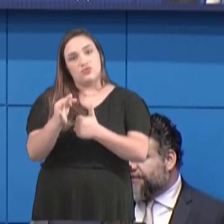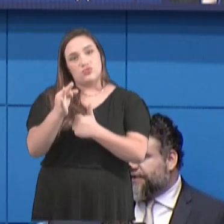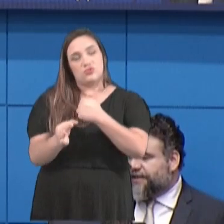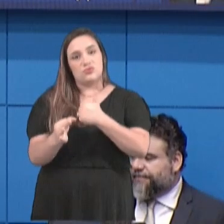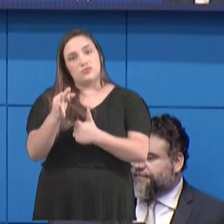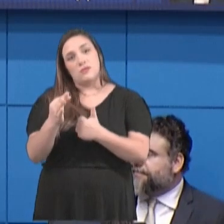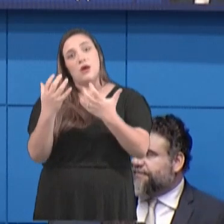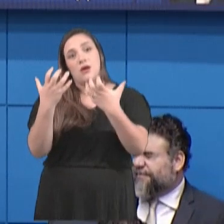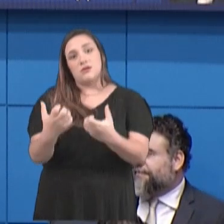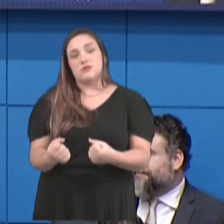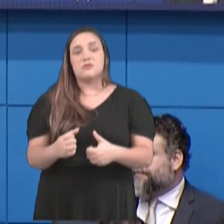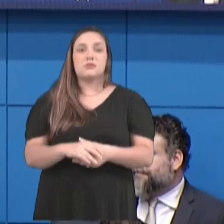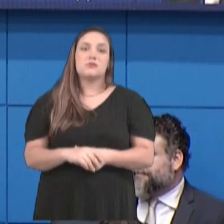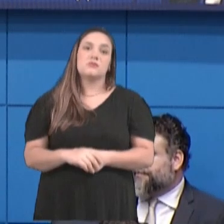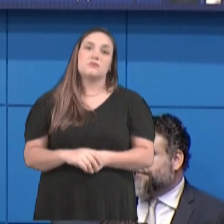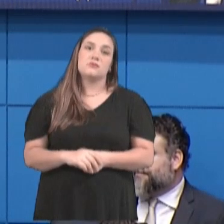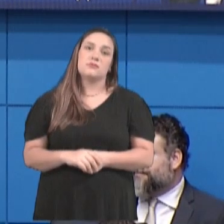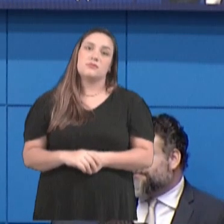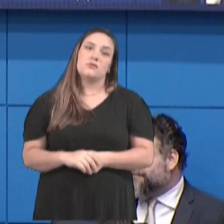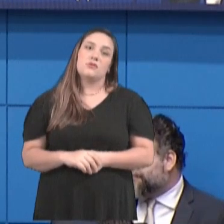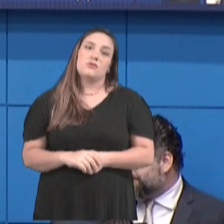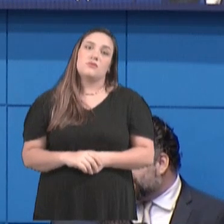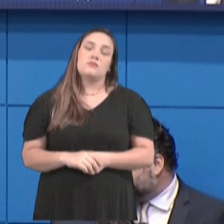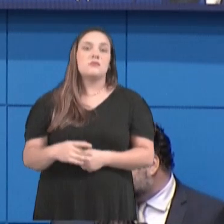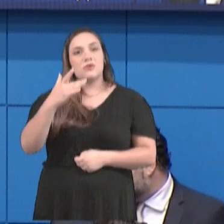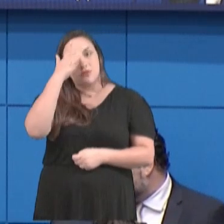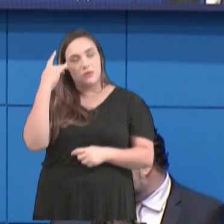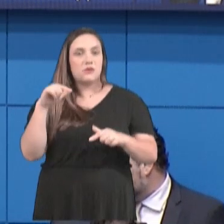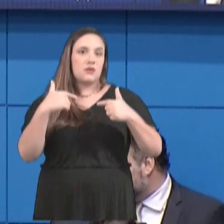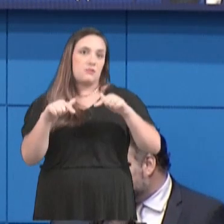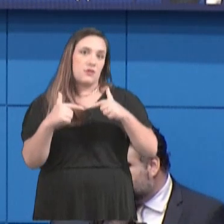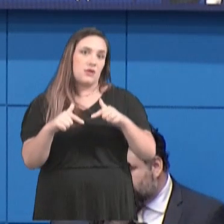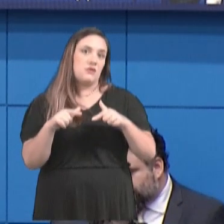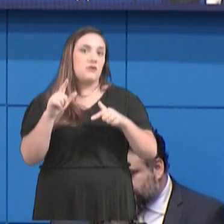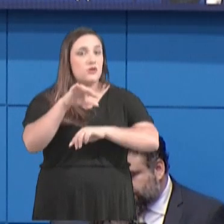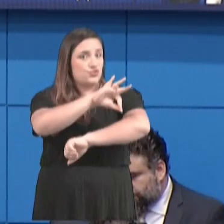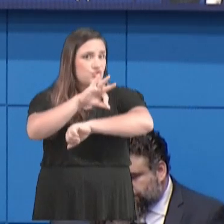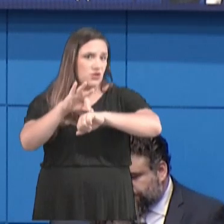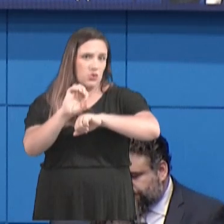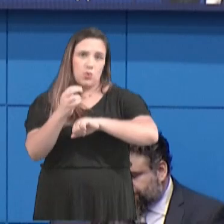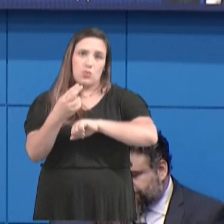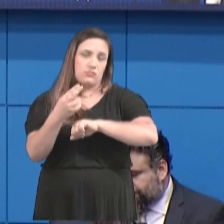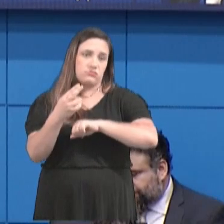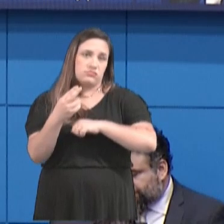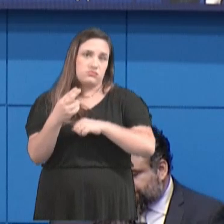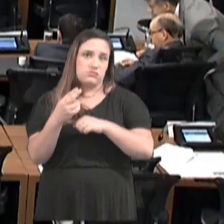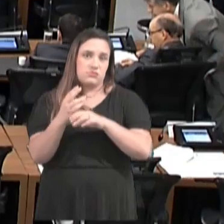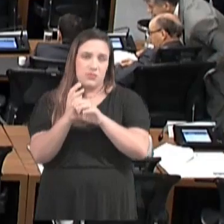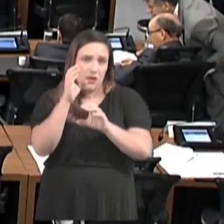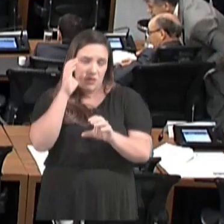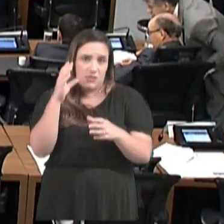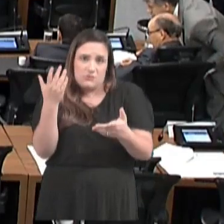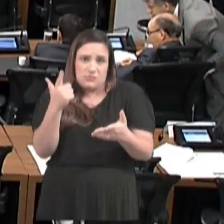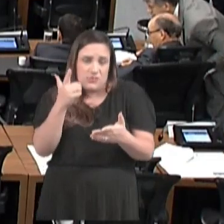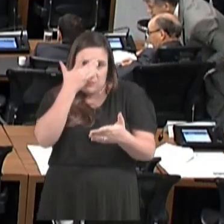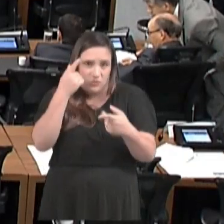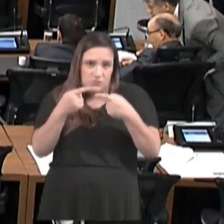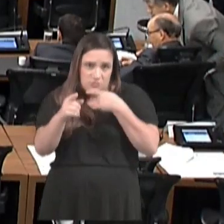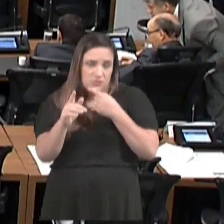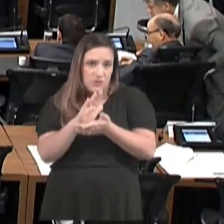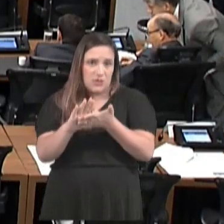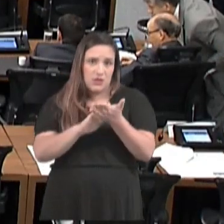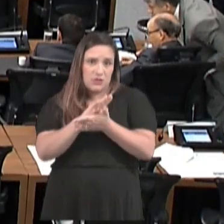nós aceitássemos a admissão de um colega que fosse engenheiro ou arquiteto. Nada contra a pessoa do